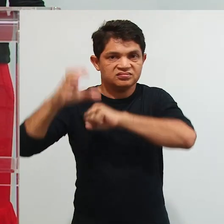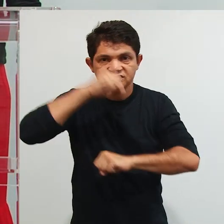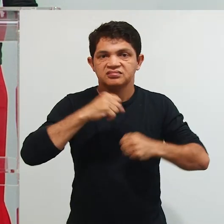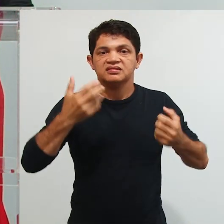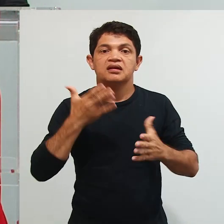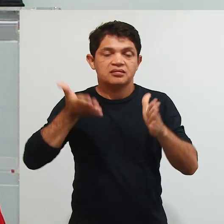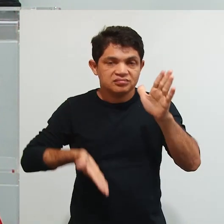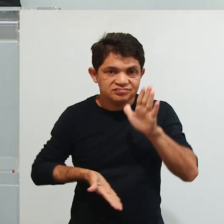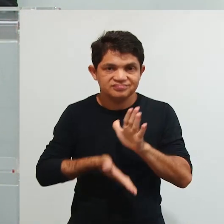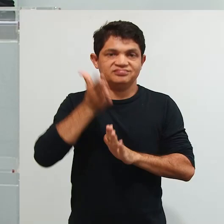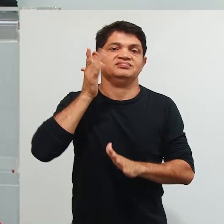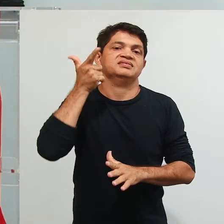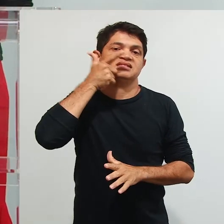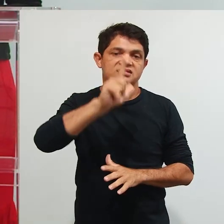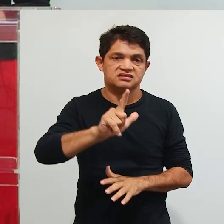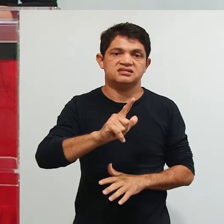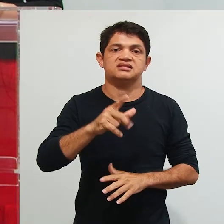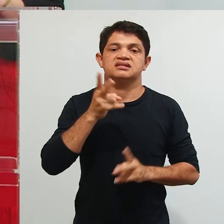dificuldade passageira.